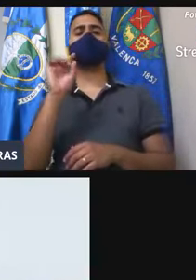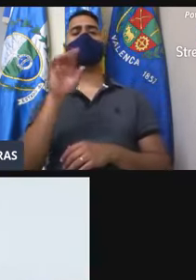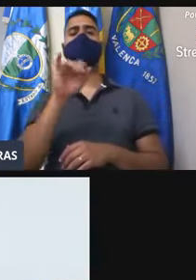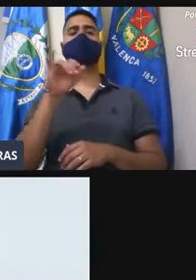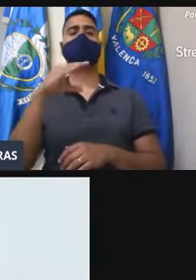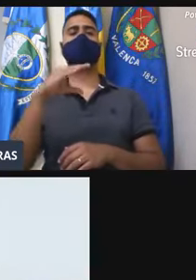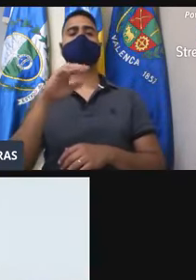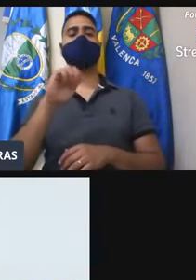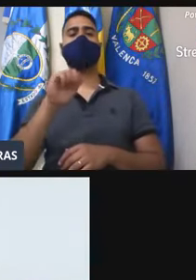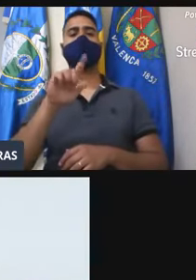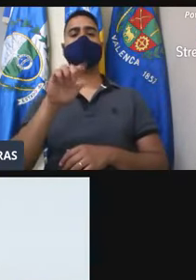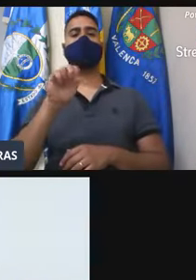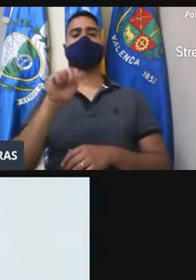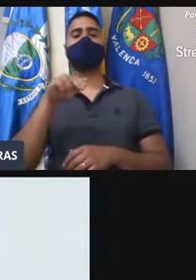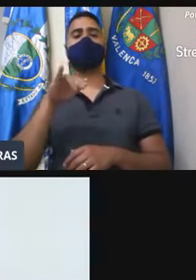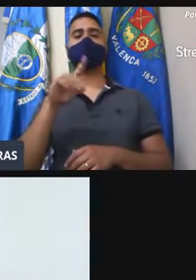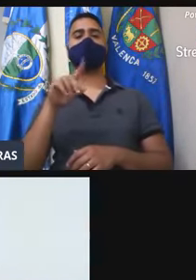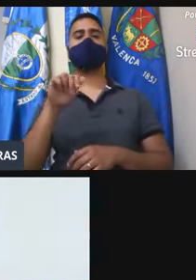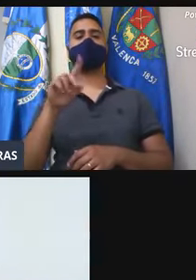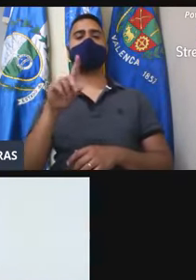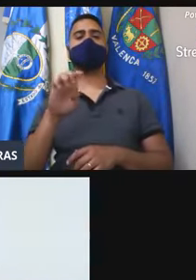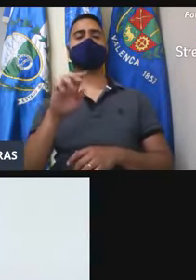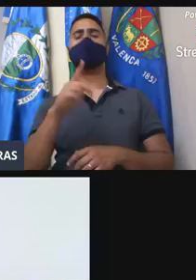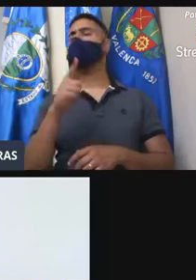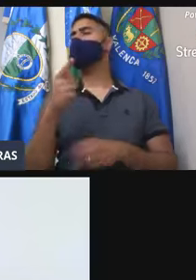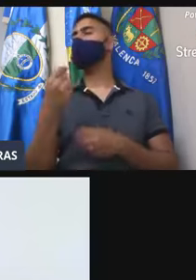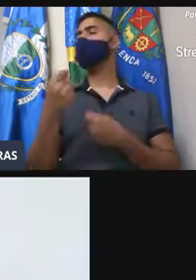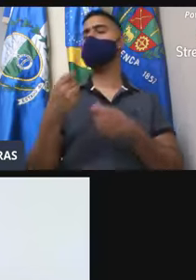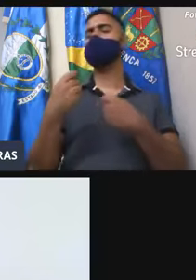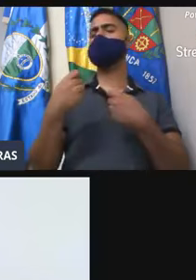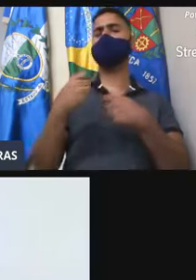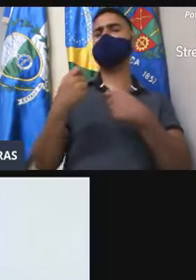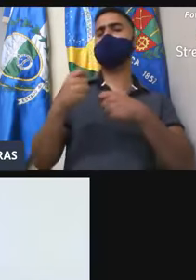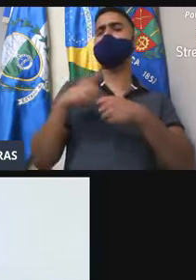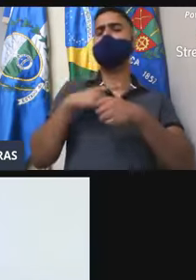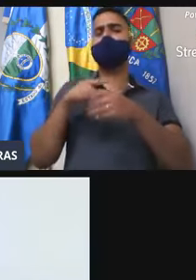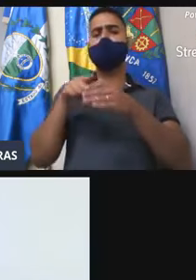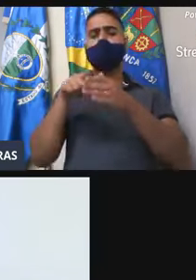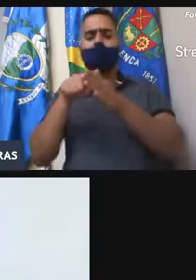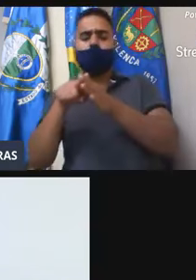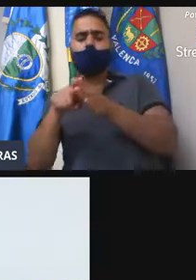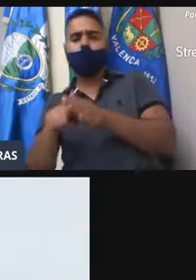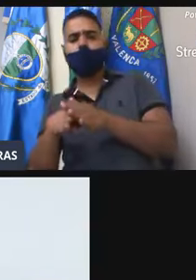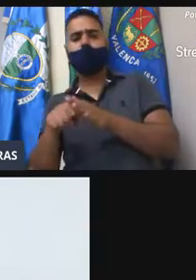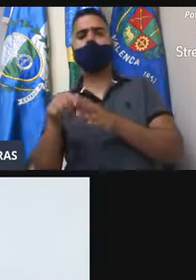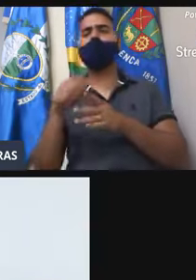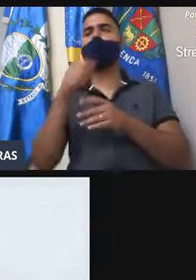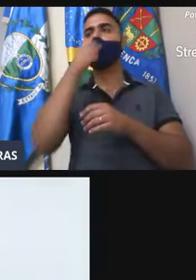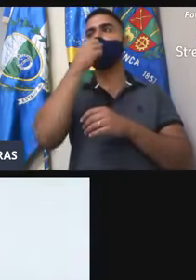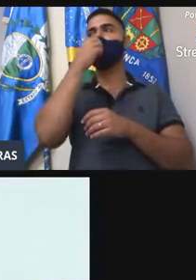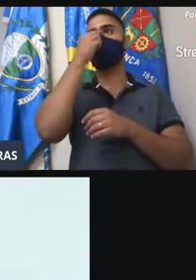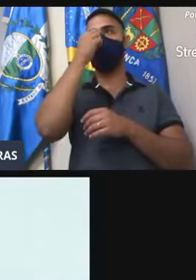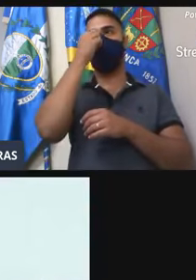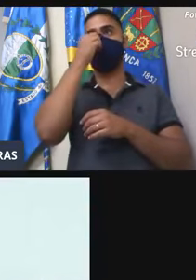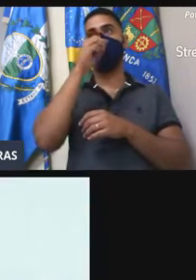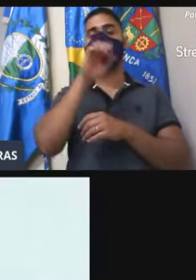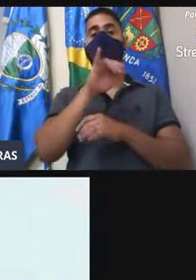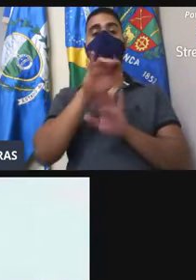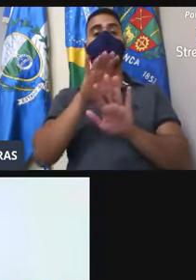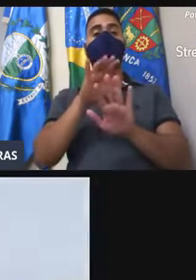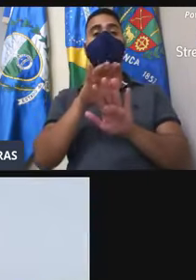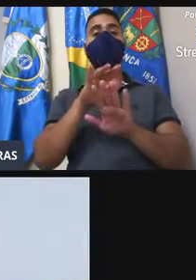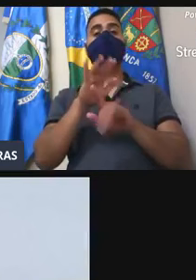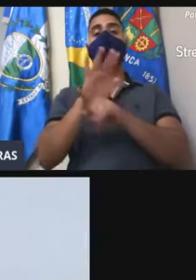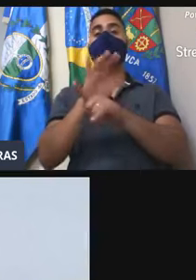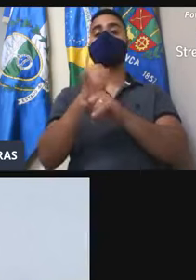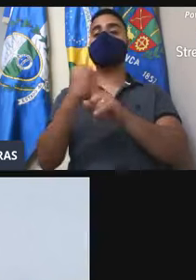de calamidade, sem avaliação de uma equipe técnica. Do jeito que está a letra fria da lei, embora a assistência social seja